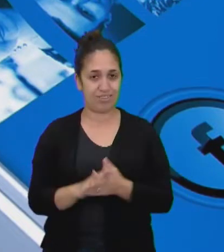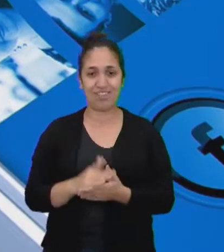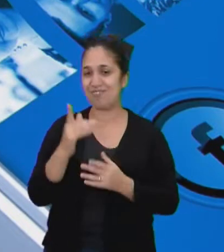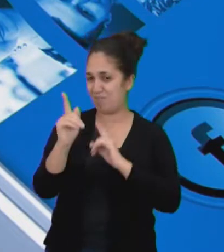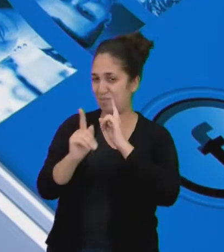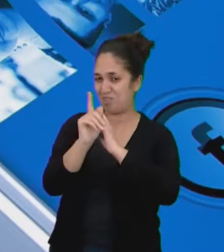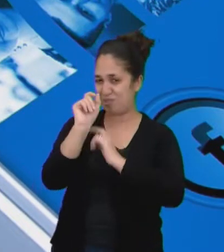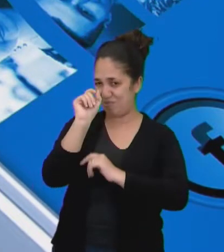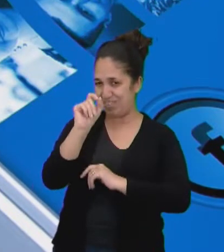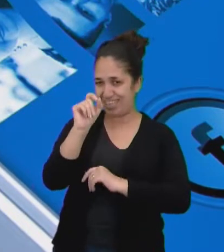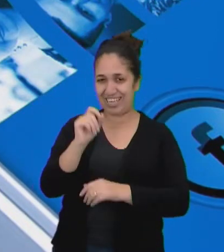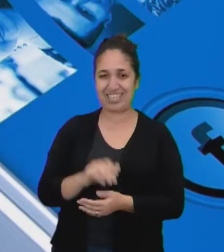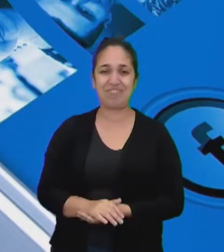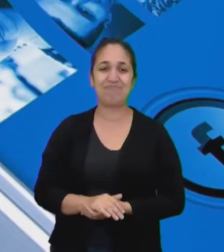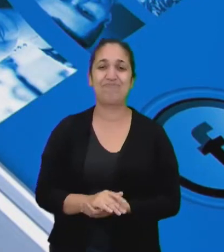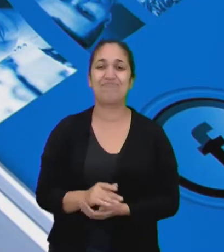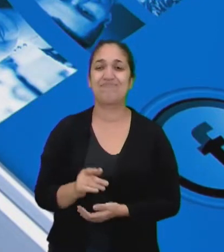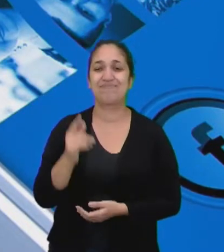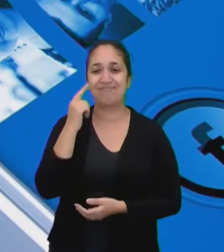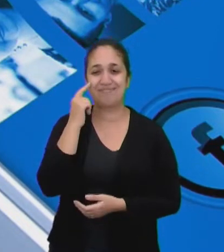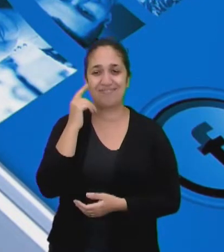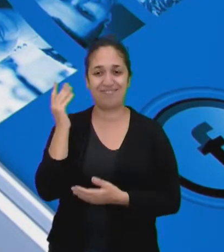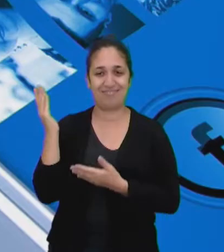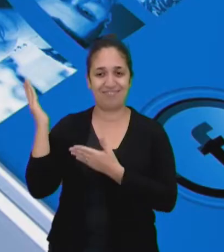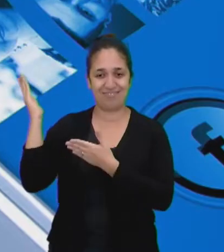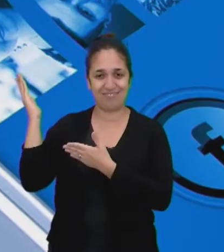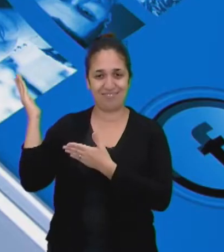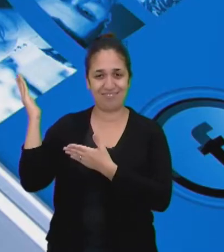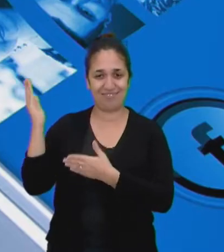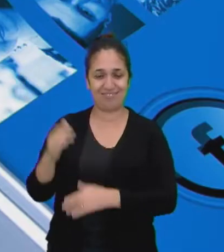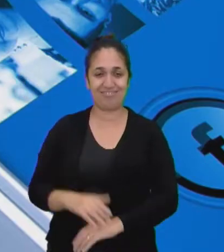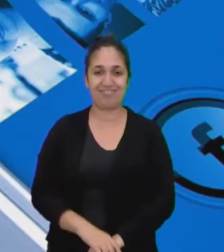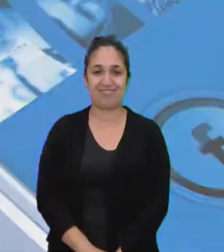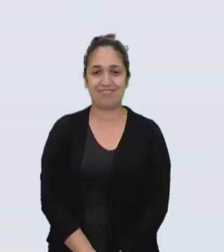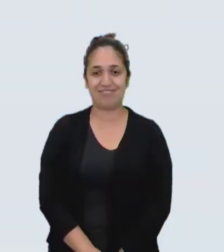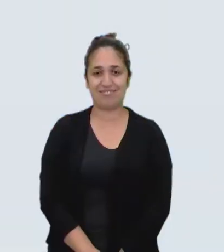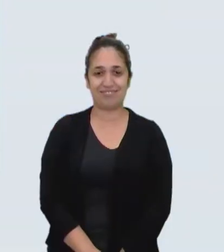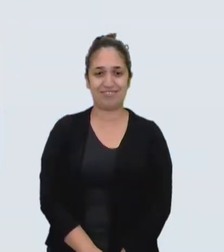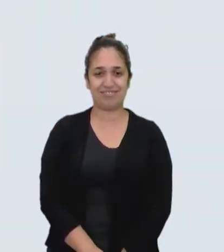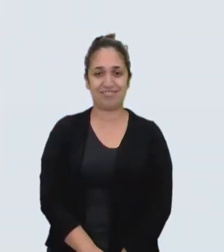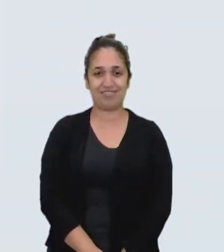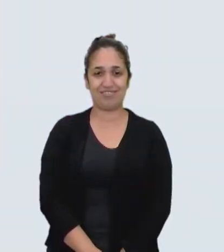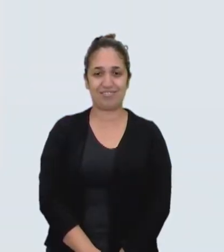quem são essas duas pessoas? Na tela aí para vocês, mais um vídeo.